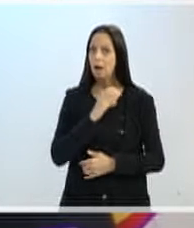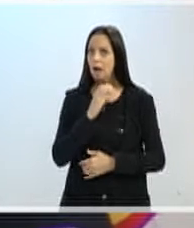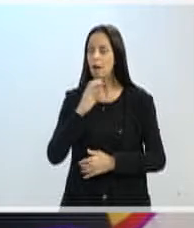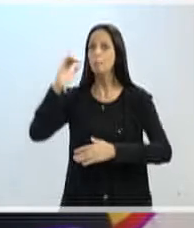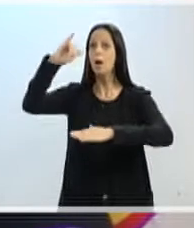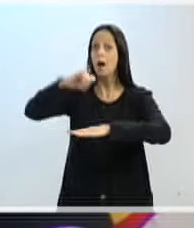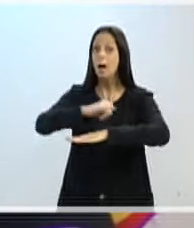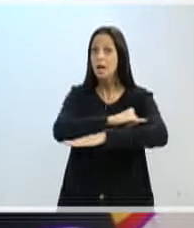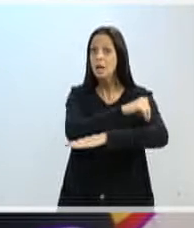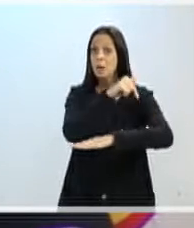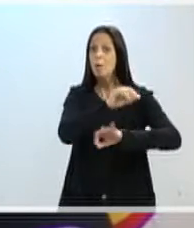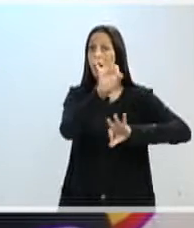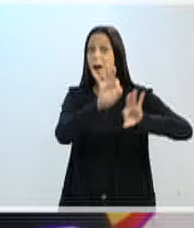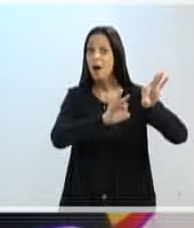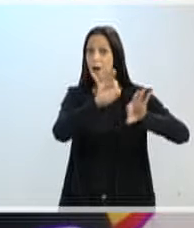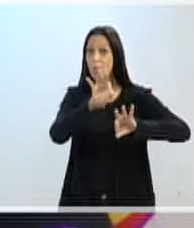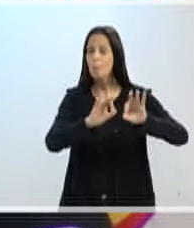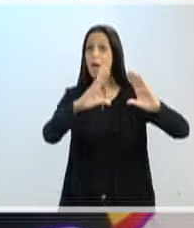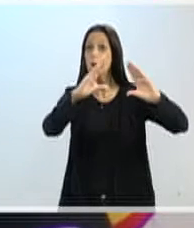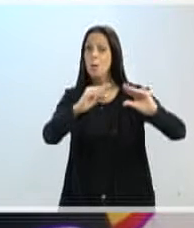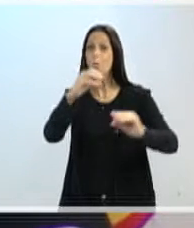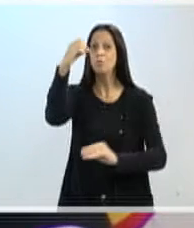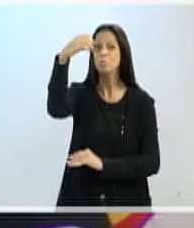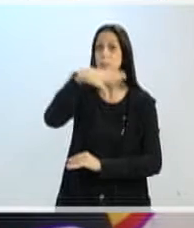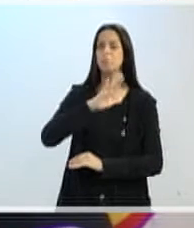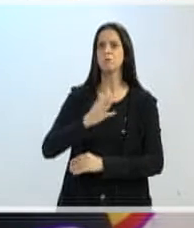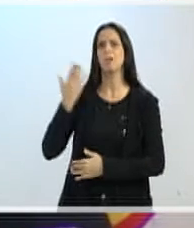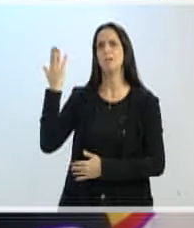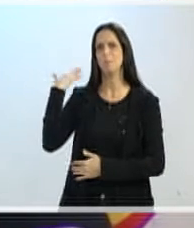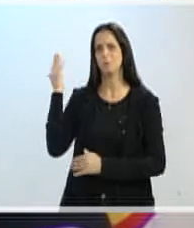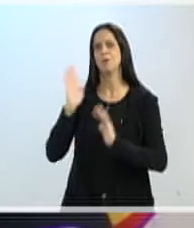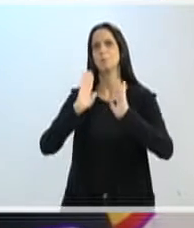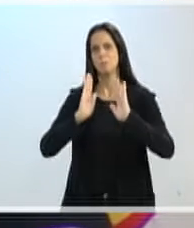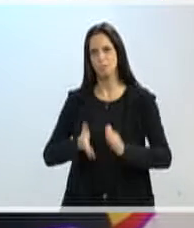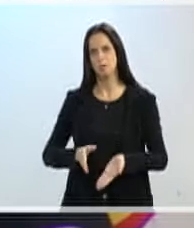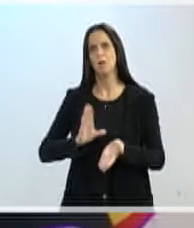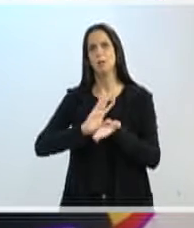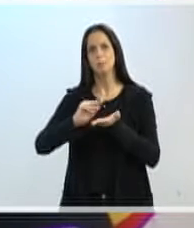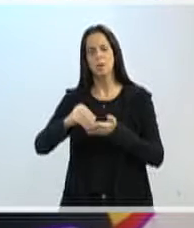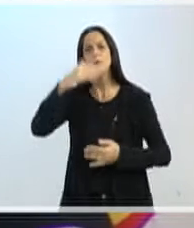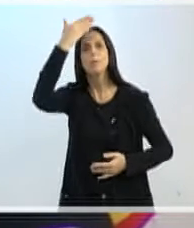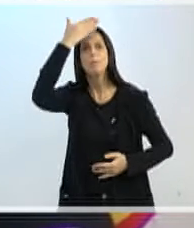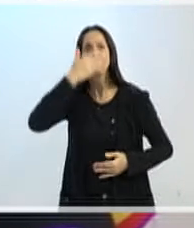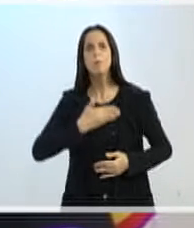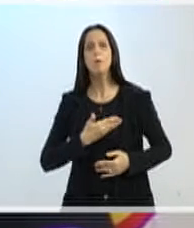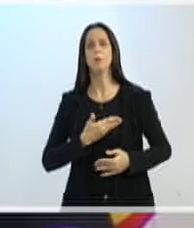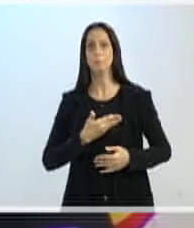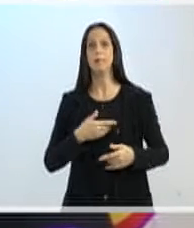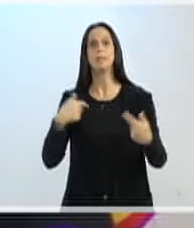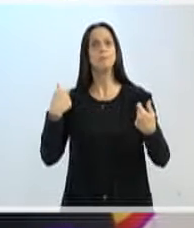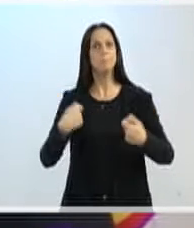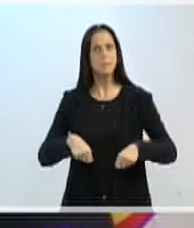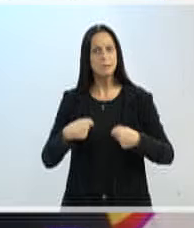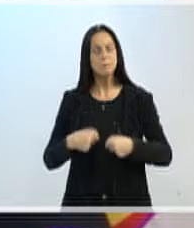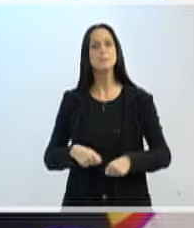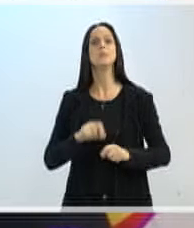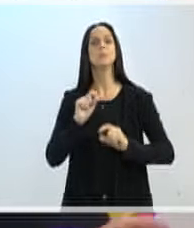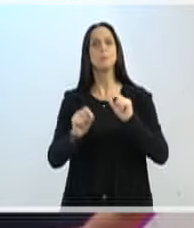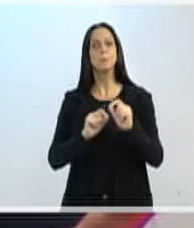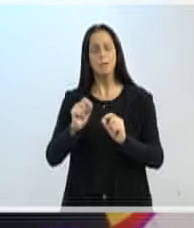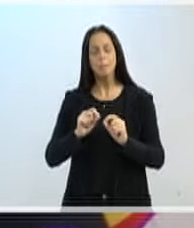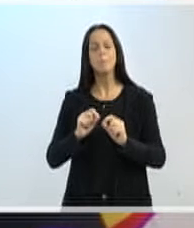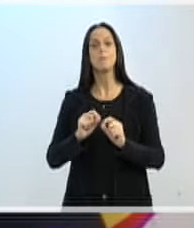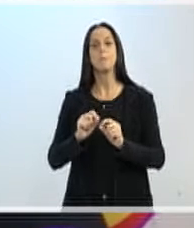aeroporto municipal. Já trouxe aqui em outros momentos dados que comprovam a estreita relação do balizamento com